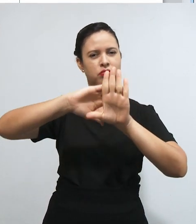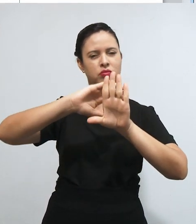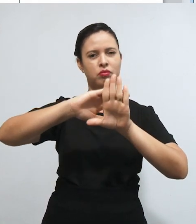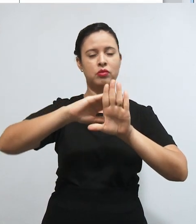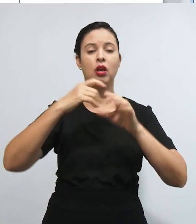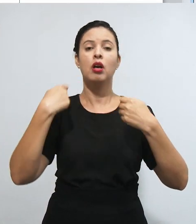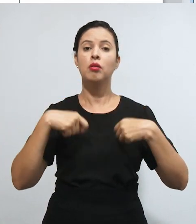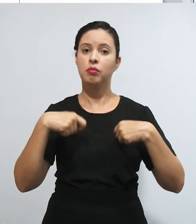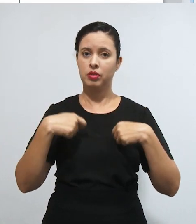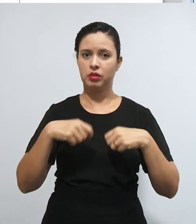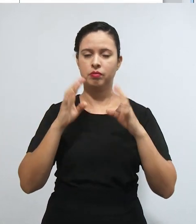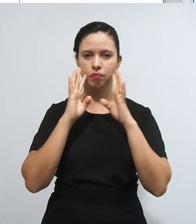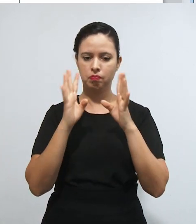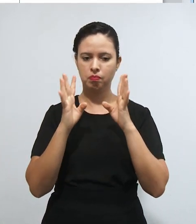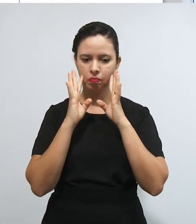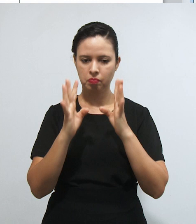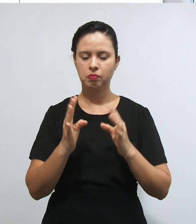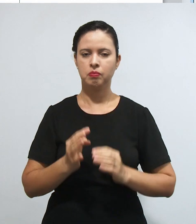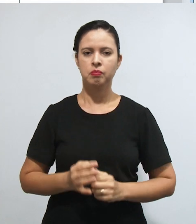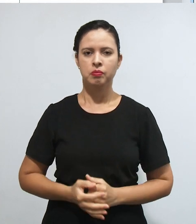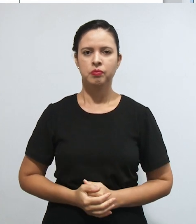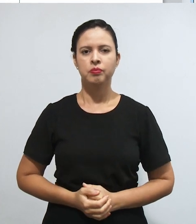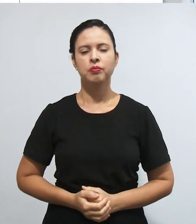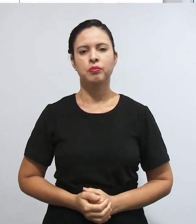gente tem que estar atento, tá?